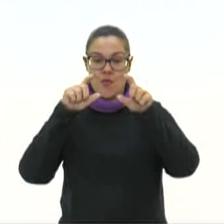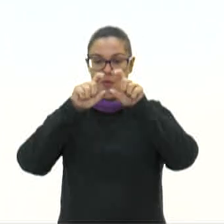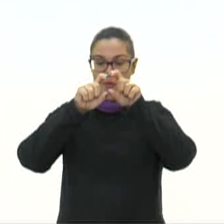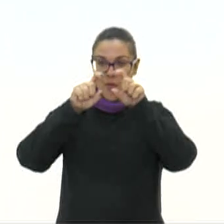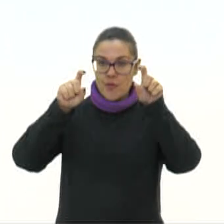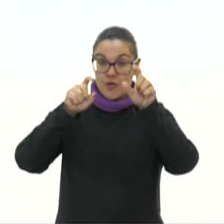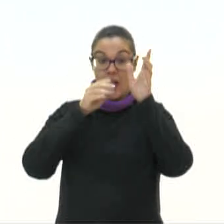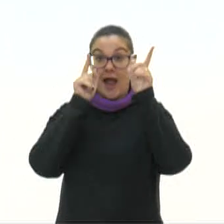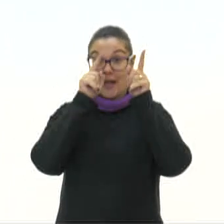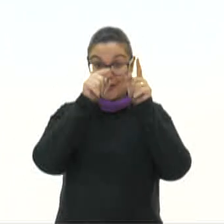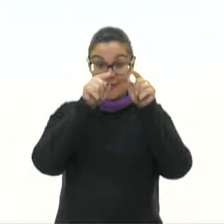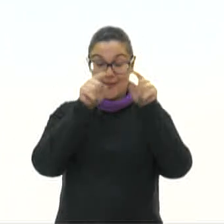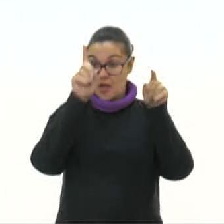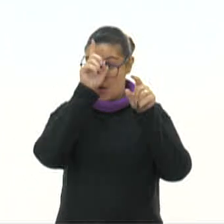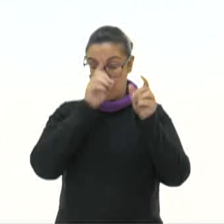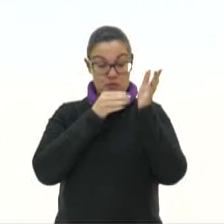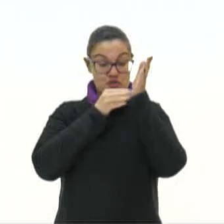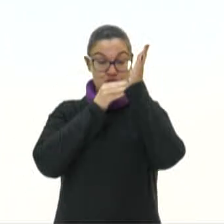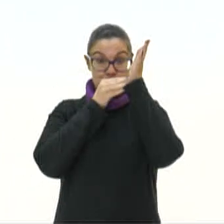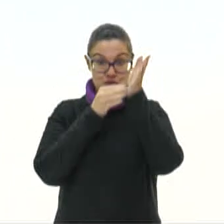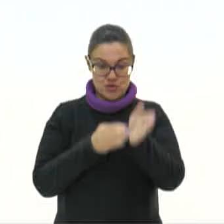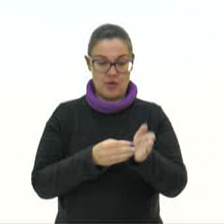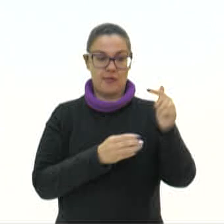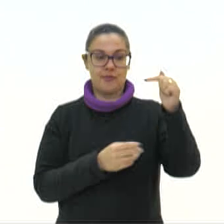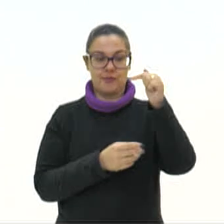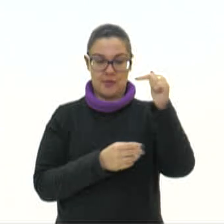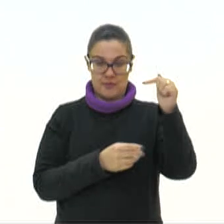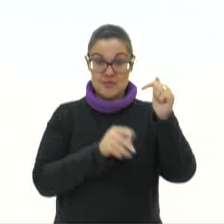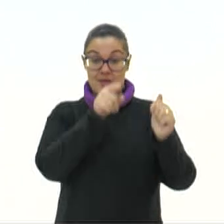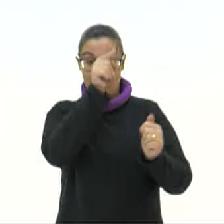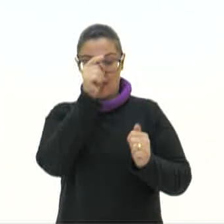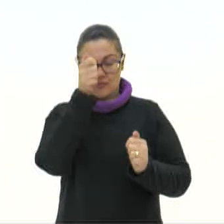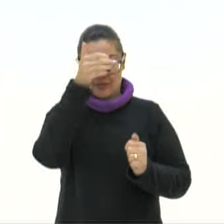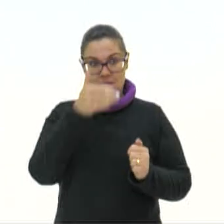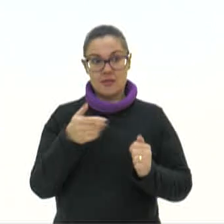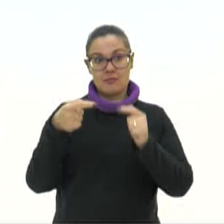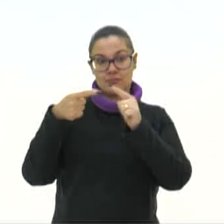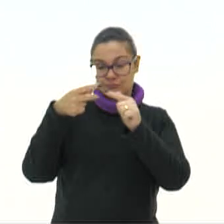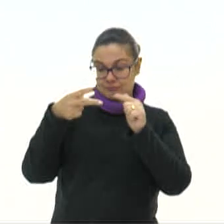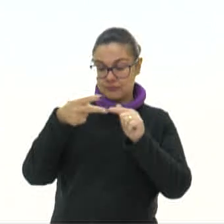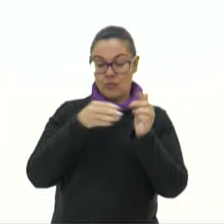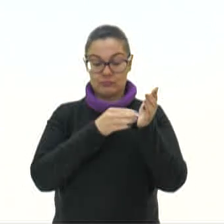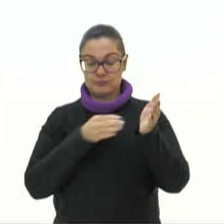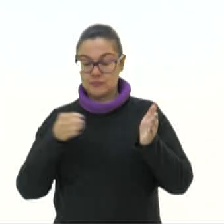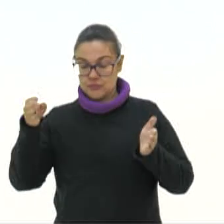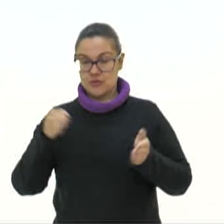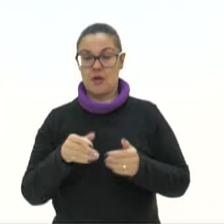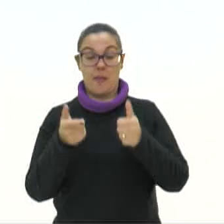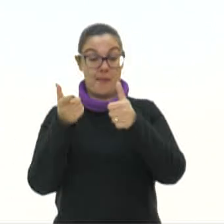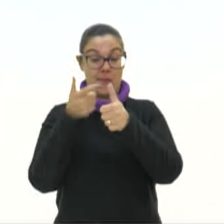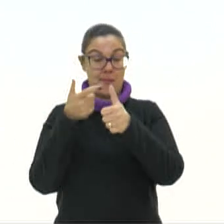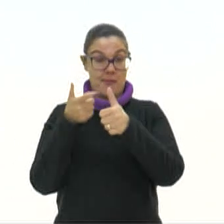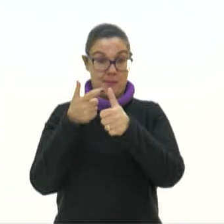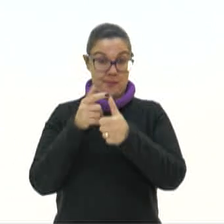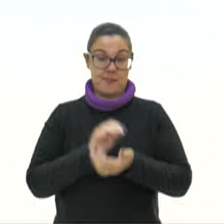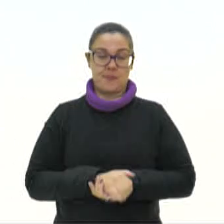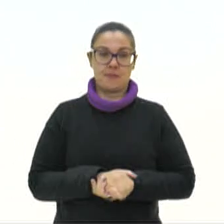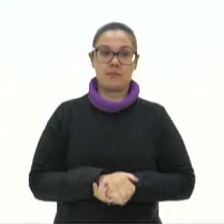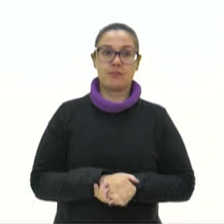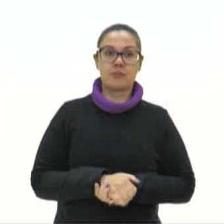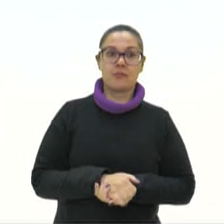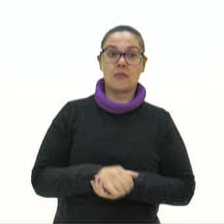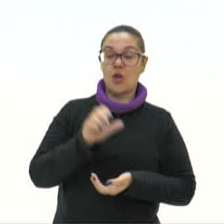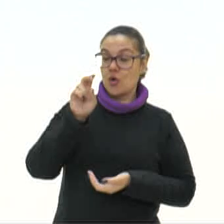está o discurso direto, travessão. Aqui, como ficaria essa passagem, então, no discurso indireto? A primeira alternativa é, o